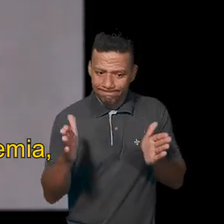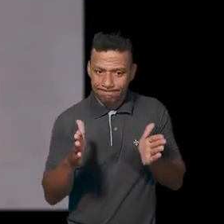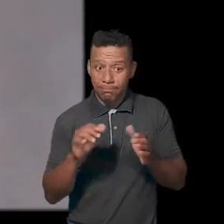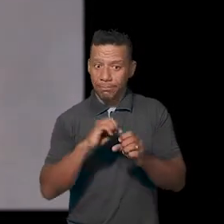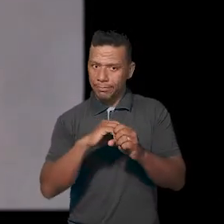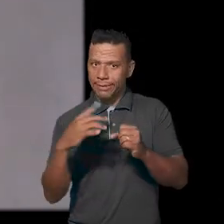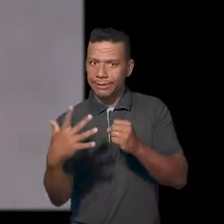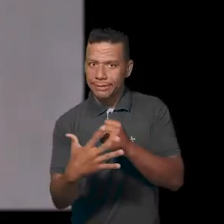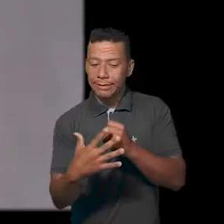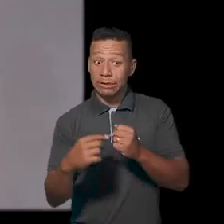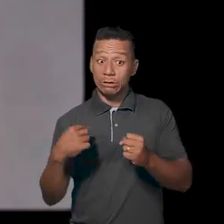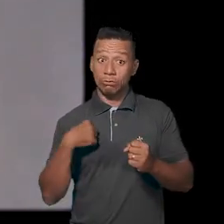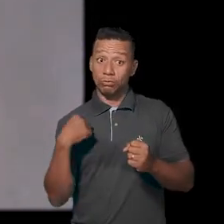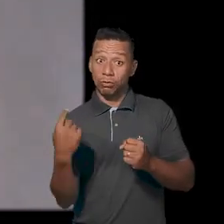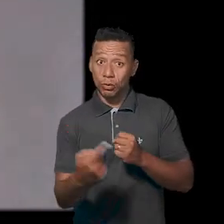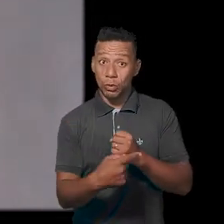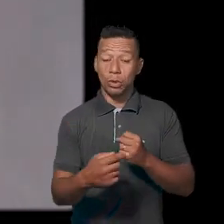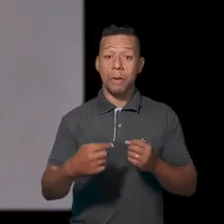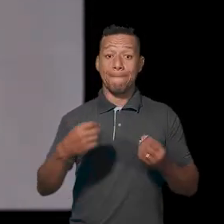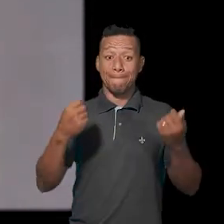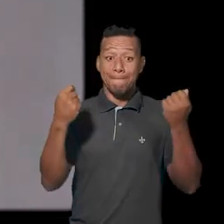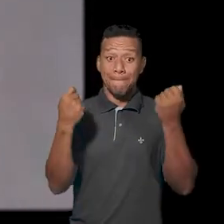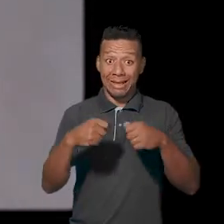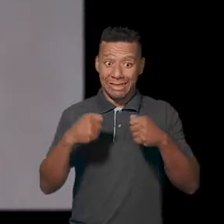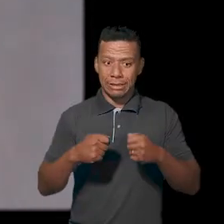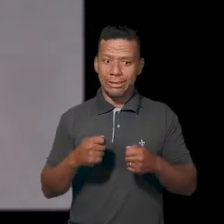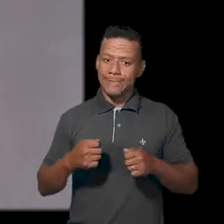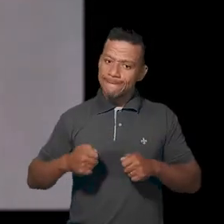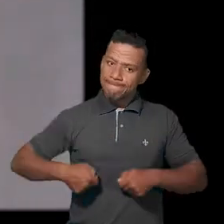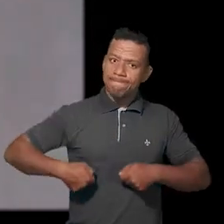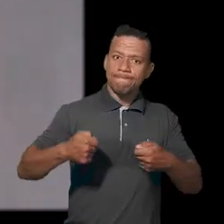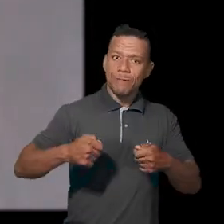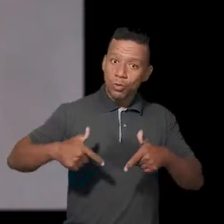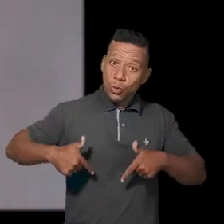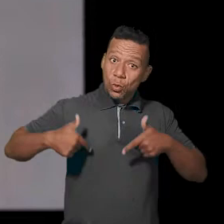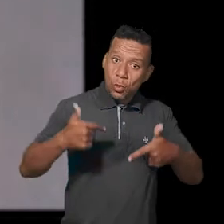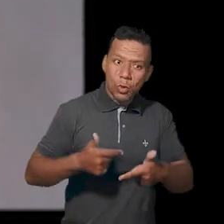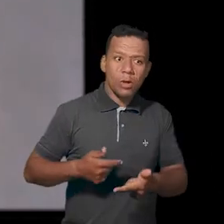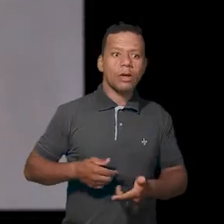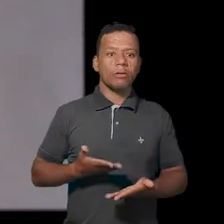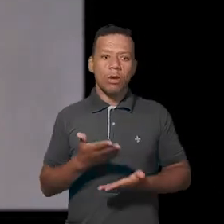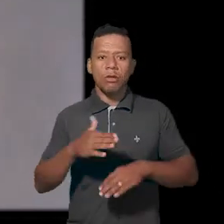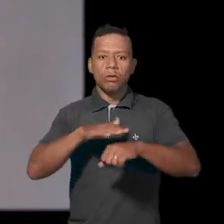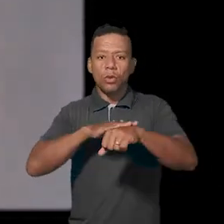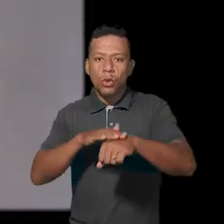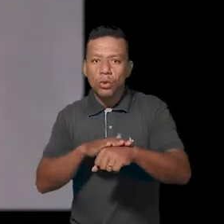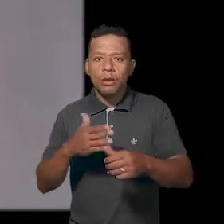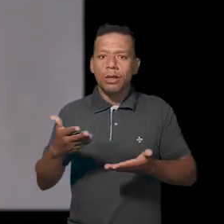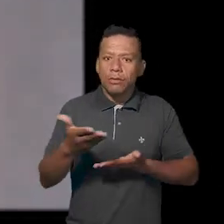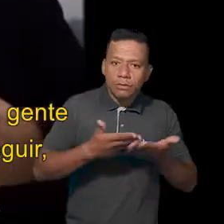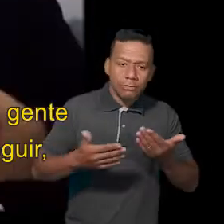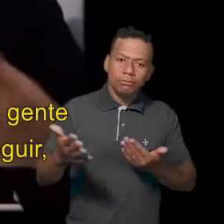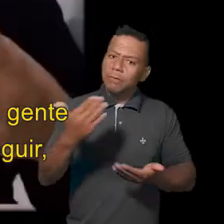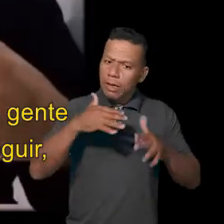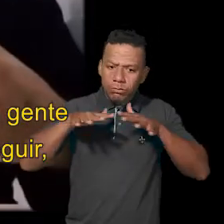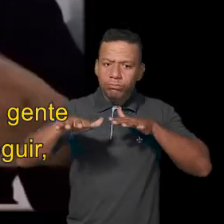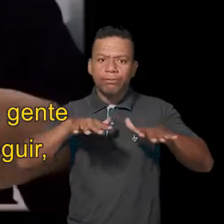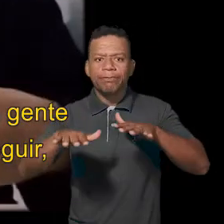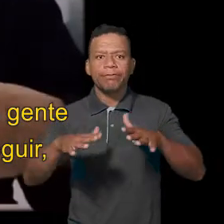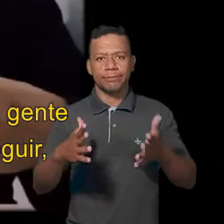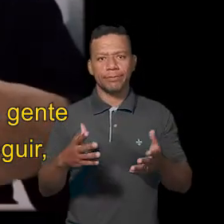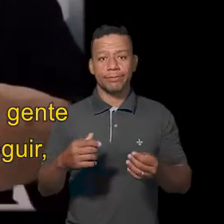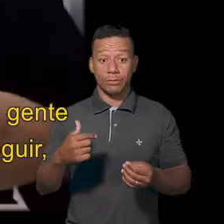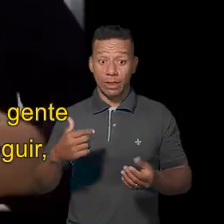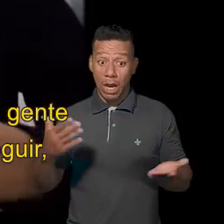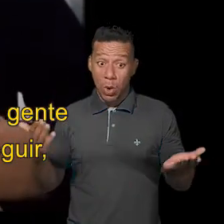pandemia, que a gente tem que buscar o diálogo de novo. Vamos se mexer, galera. O que eu busco hoje, o